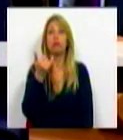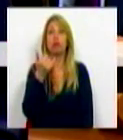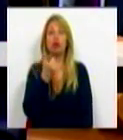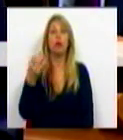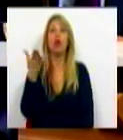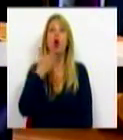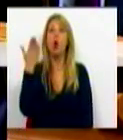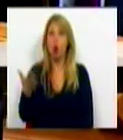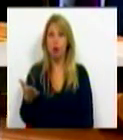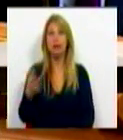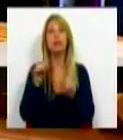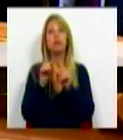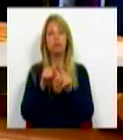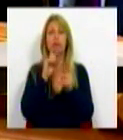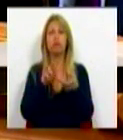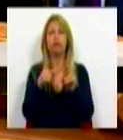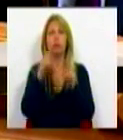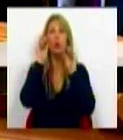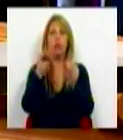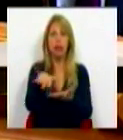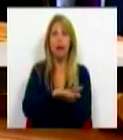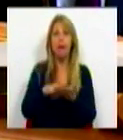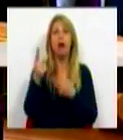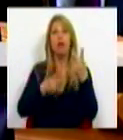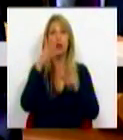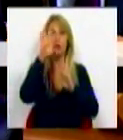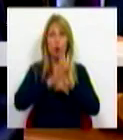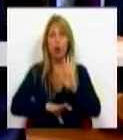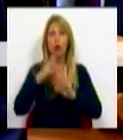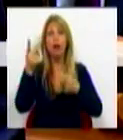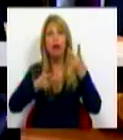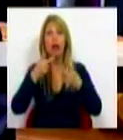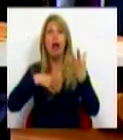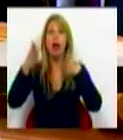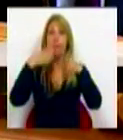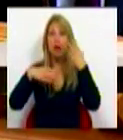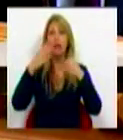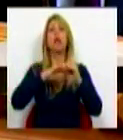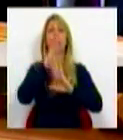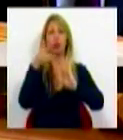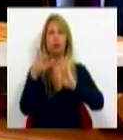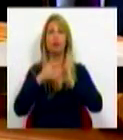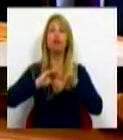básico, na organização curricular, na avaliação das aprendizagens e introduzia provas.